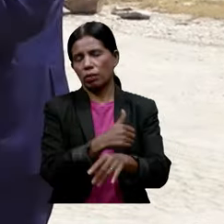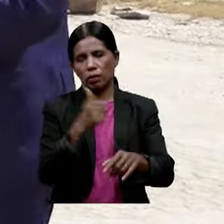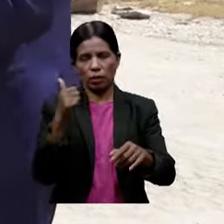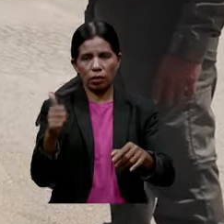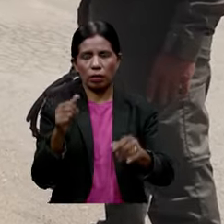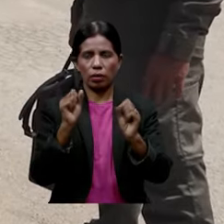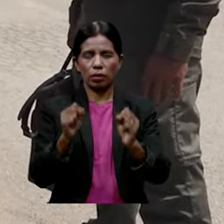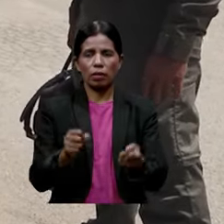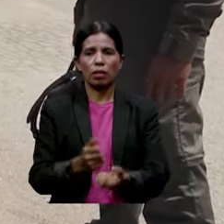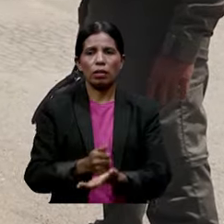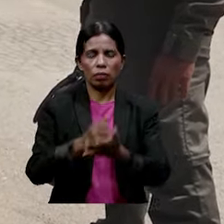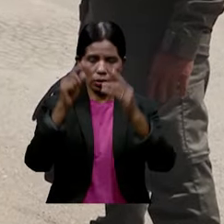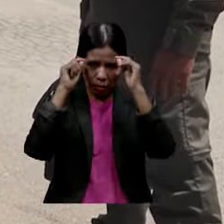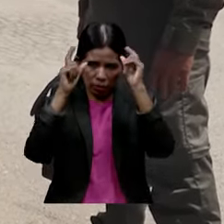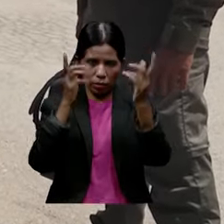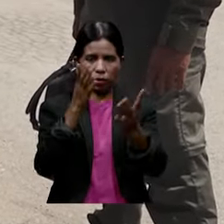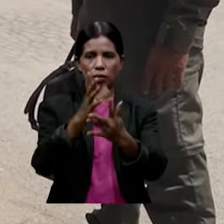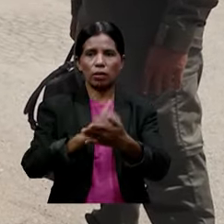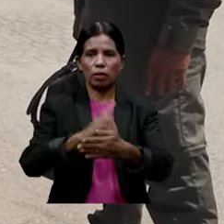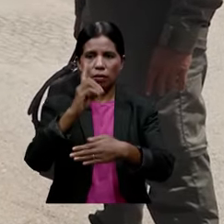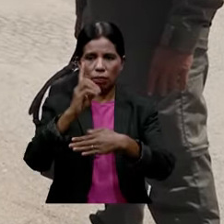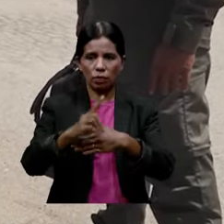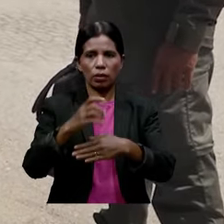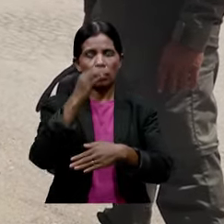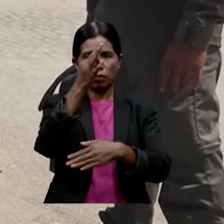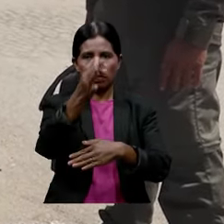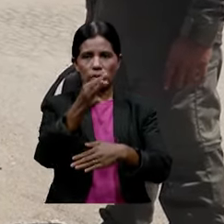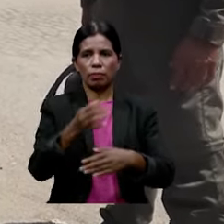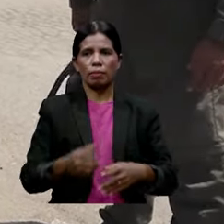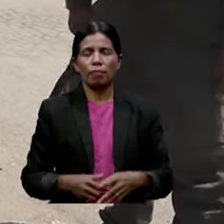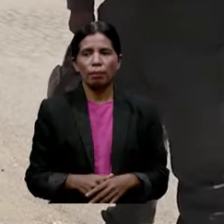ho de apoio Timor-Leste, ninha desenvolvimento e futuro. Tito Silva, Giamen.